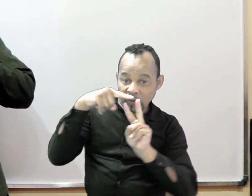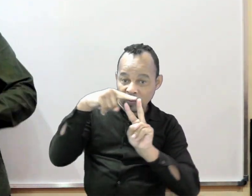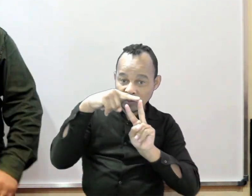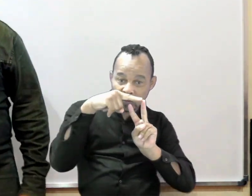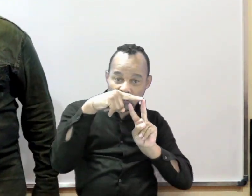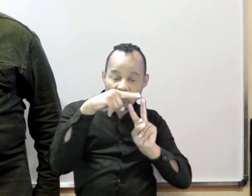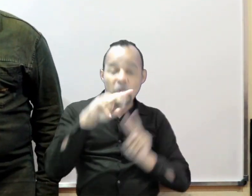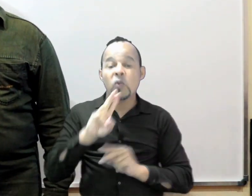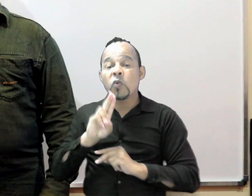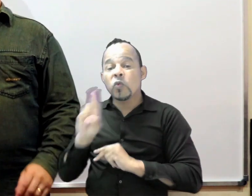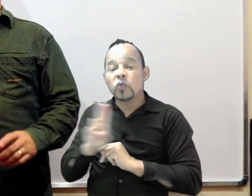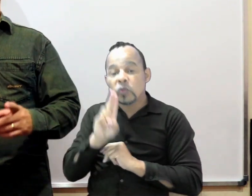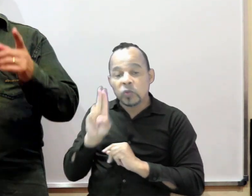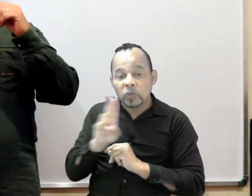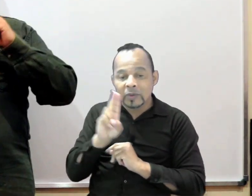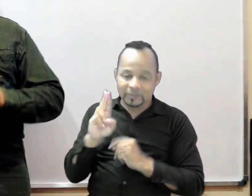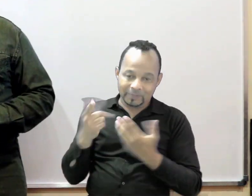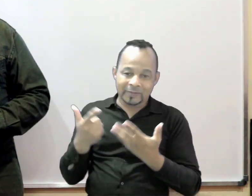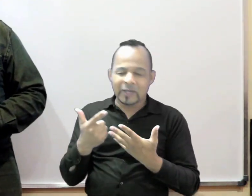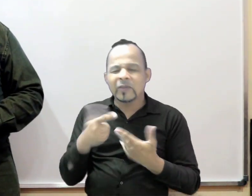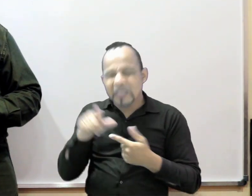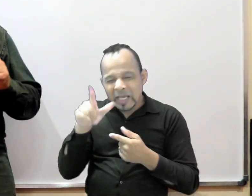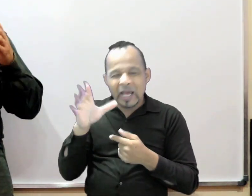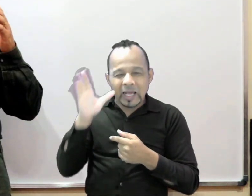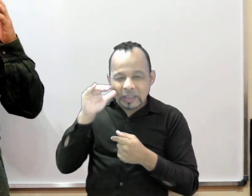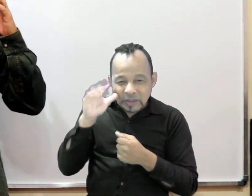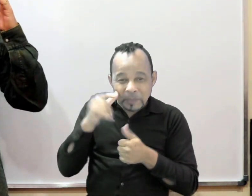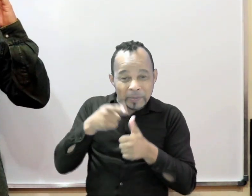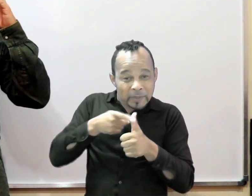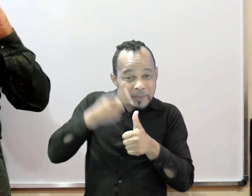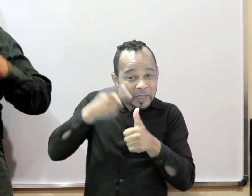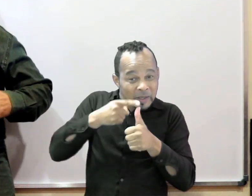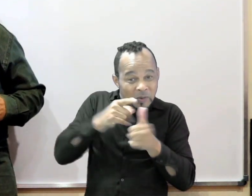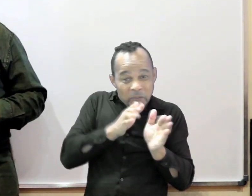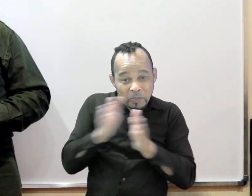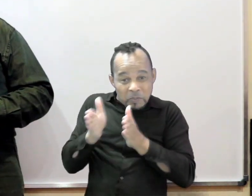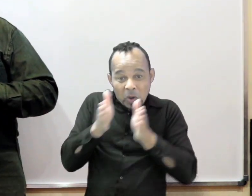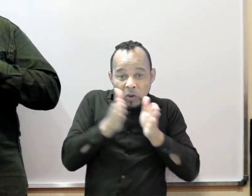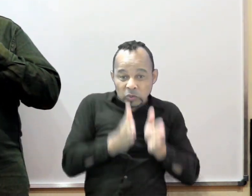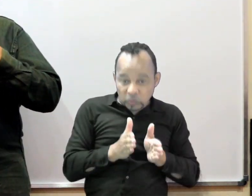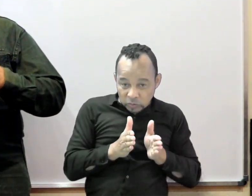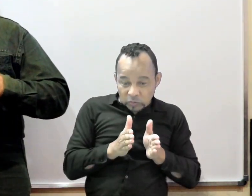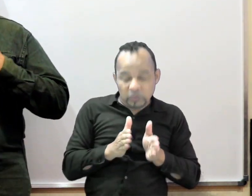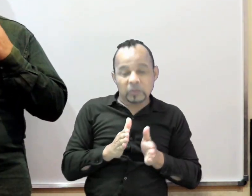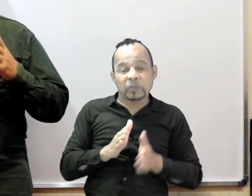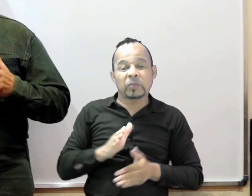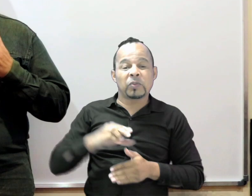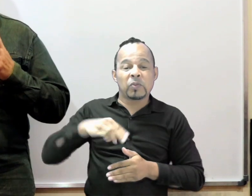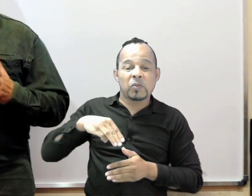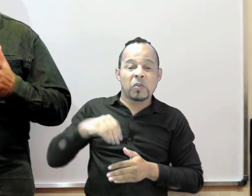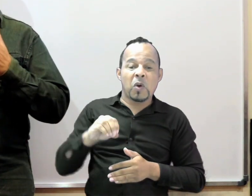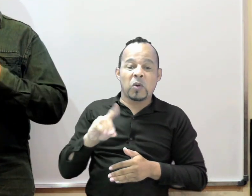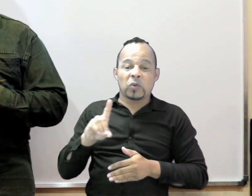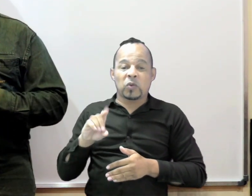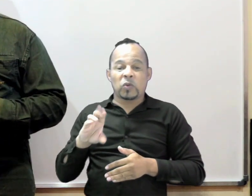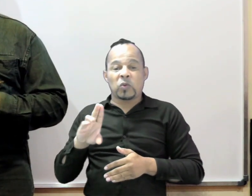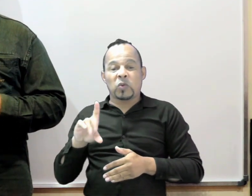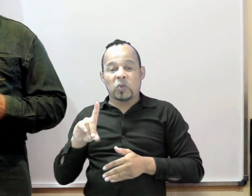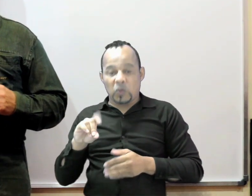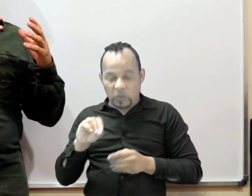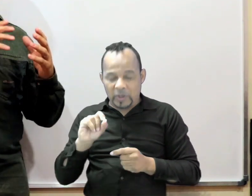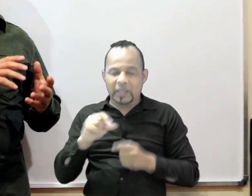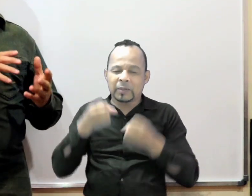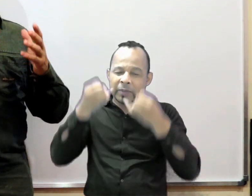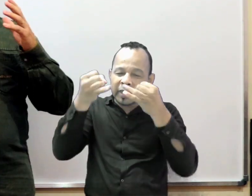você assistiu o primeiro módulo, você deve ter notado que eu fui um pouco mais teórico, explicando um pouco os conceitos de